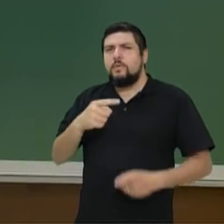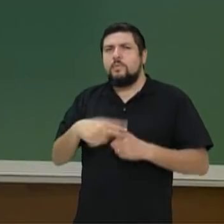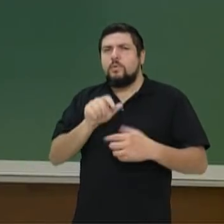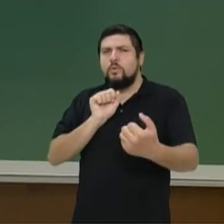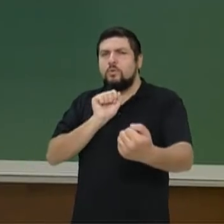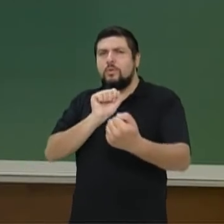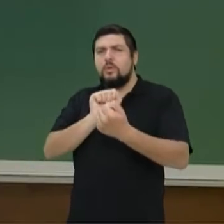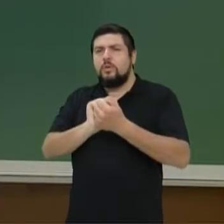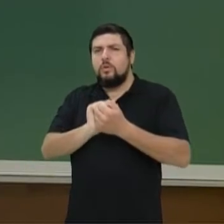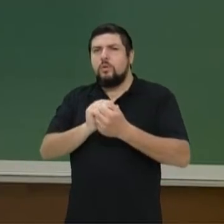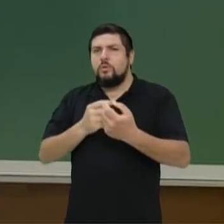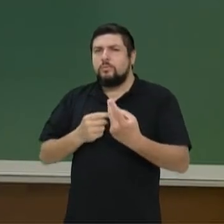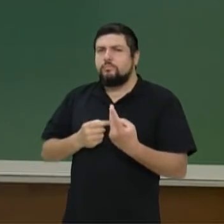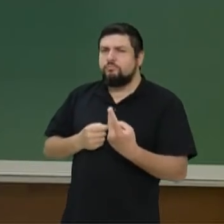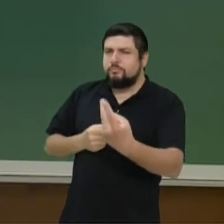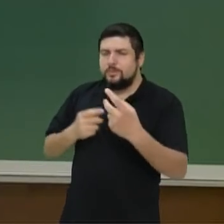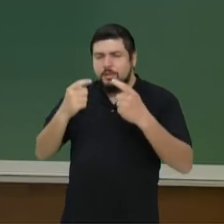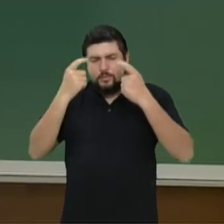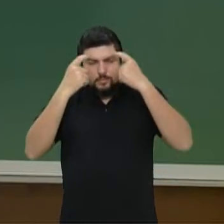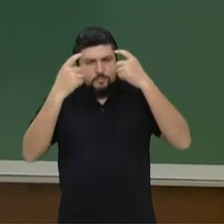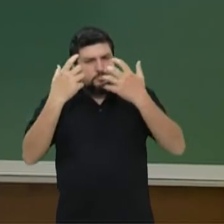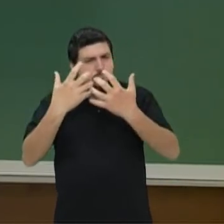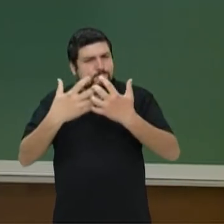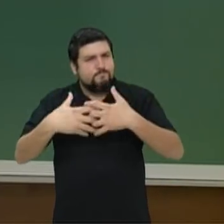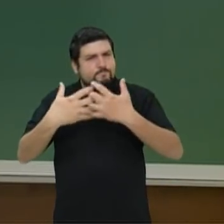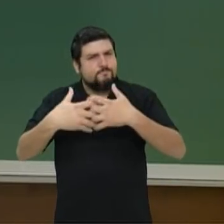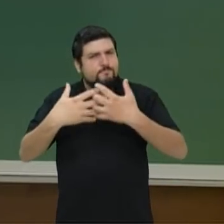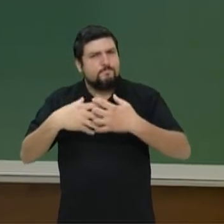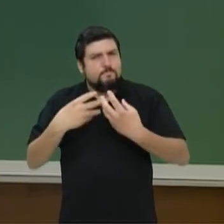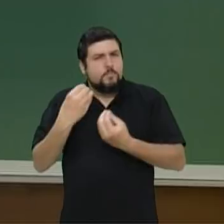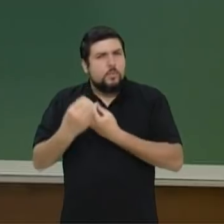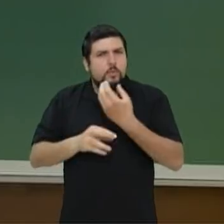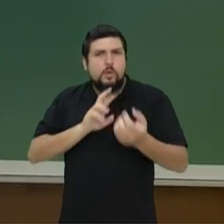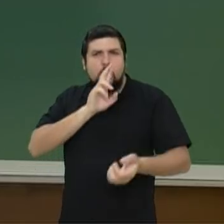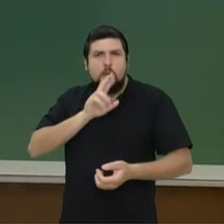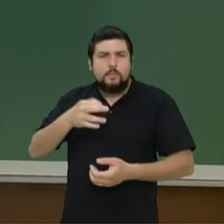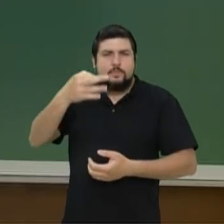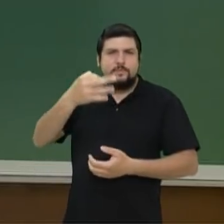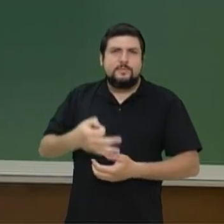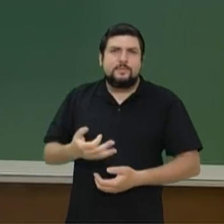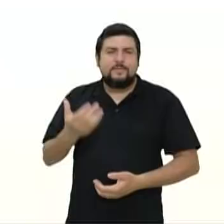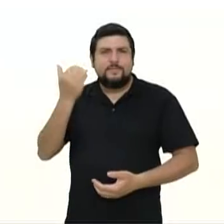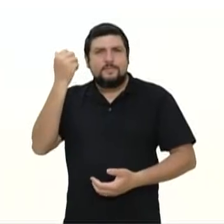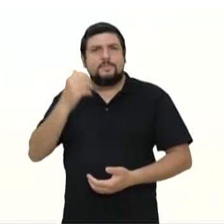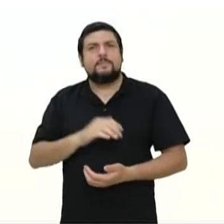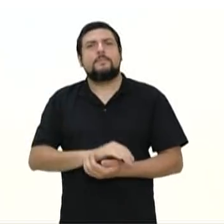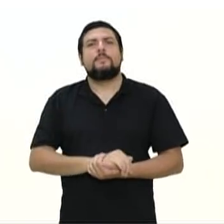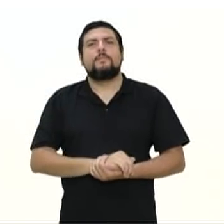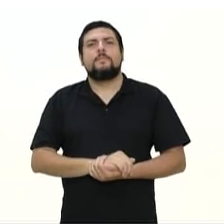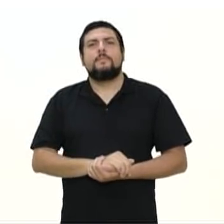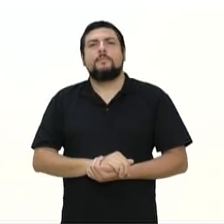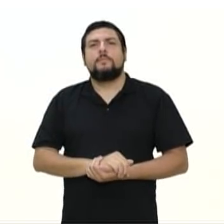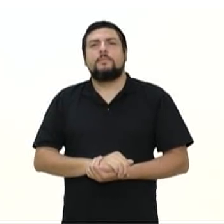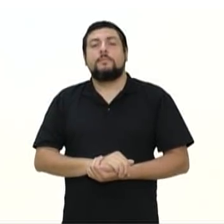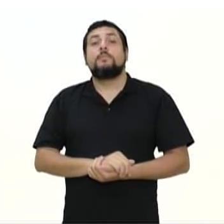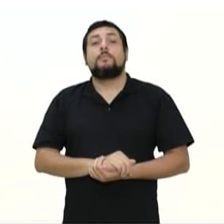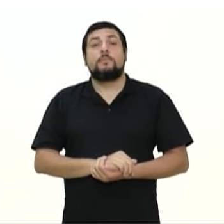juntamente com vocês aí para pensar e encontrar a alternativa correta. Vamos lá? No trecho,